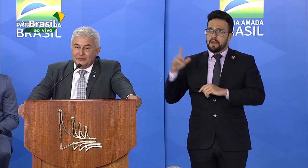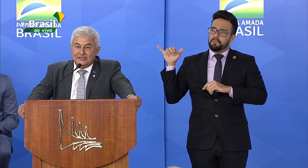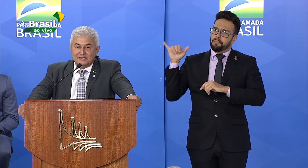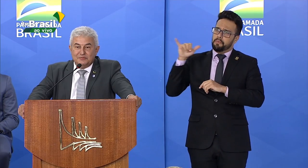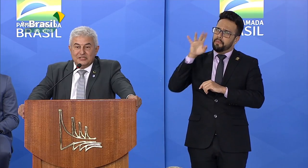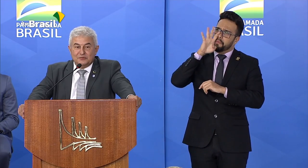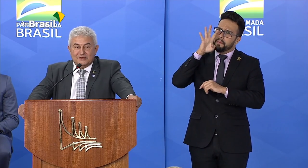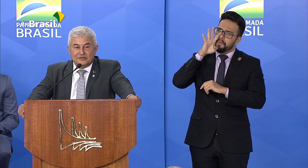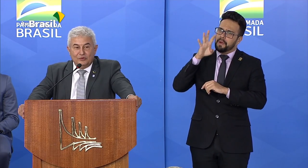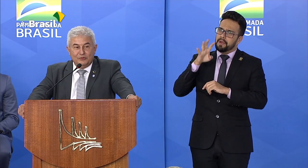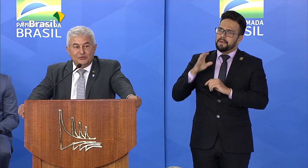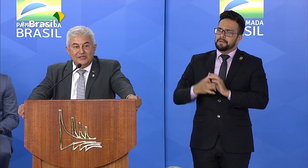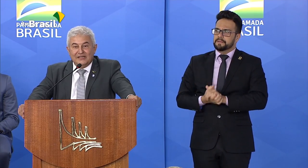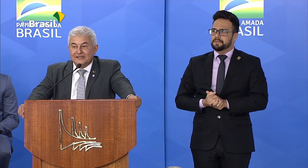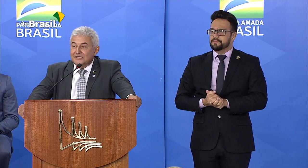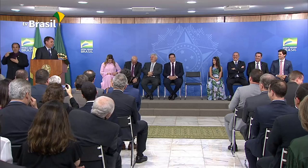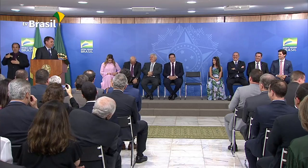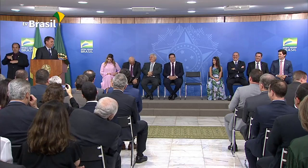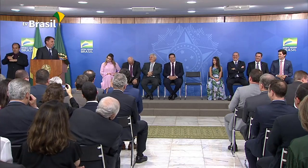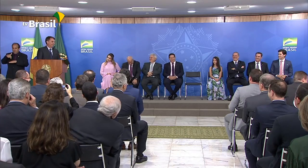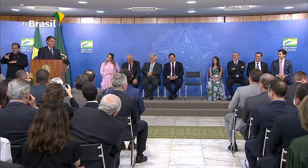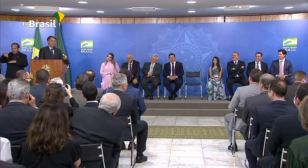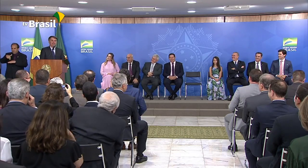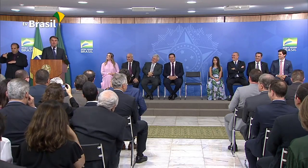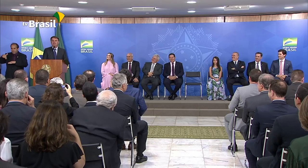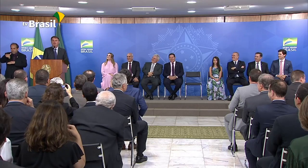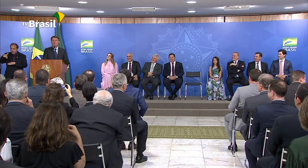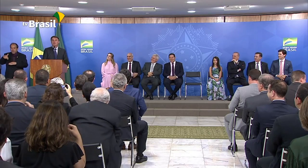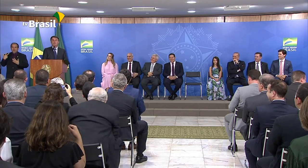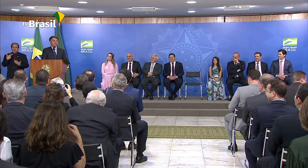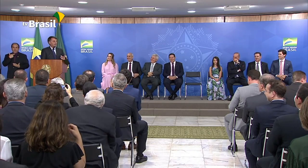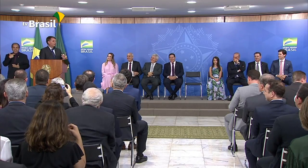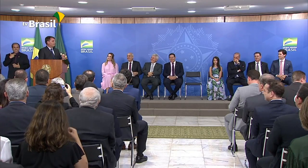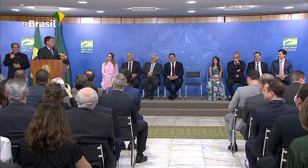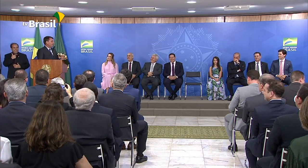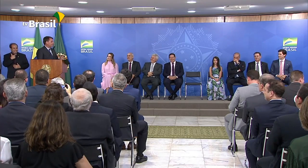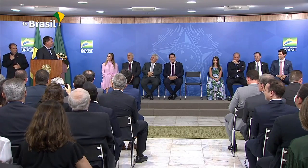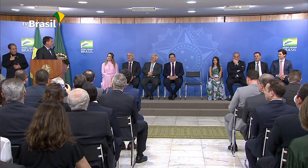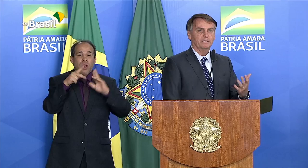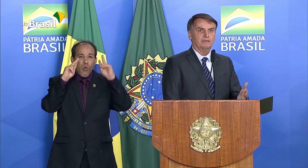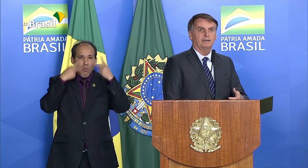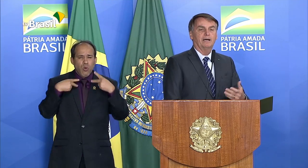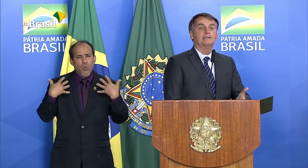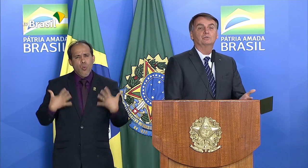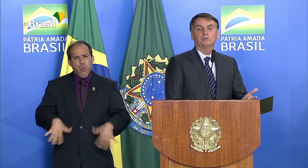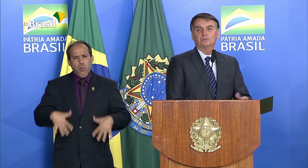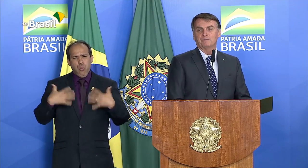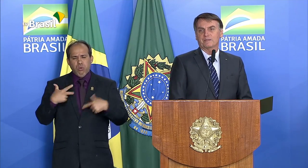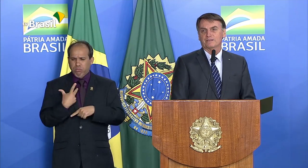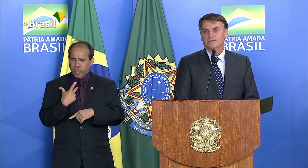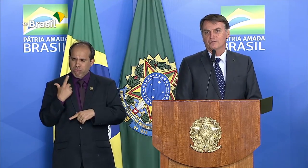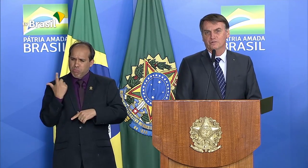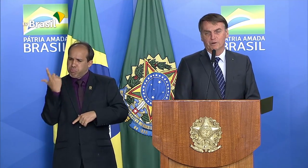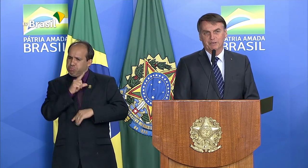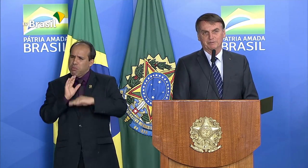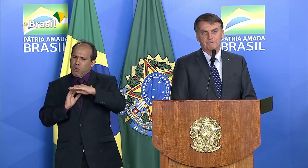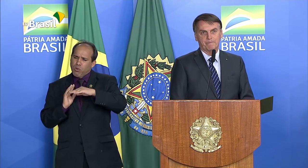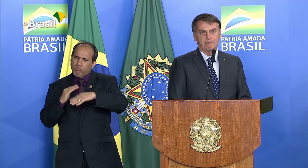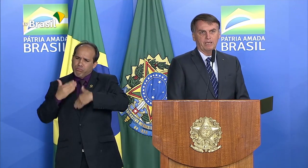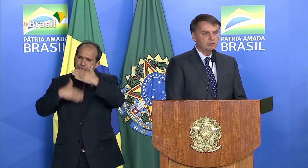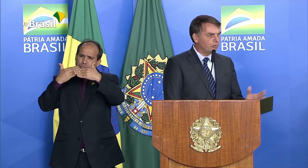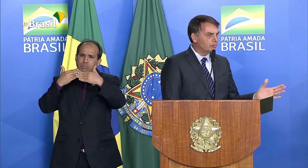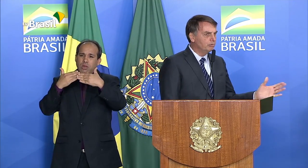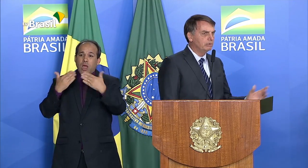é que as concessionárias de telefonia fixa agora, elas podem mudar os regimes de contrato, elas podem mudar de regime de concessão para o regime